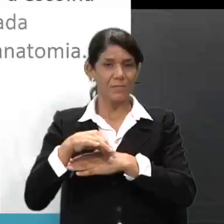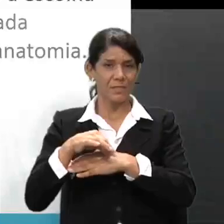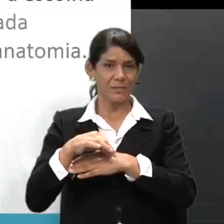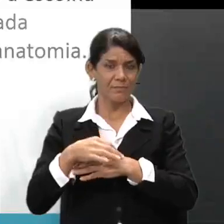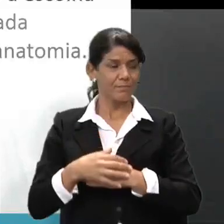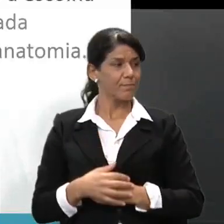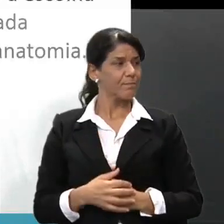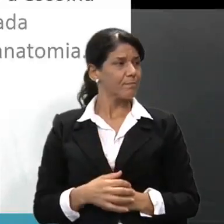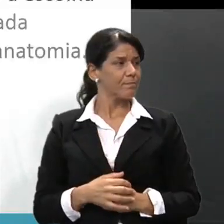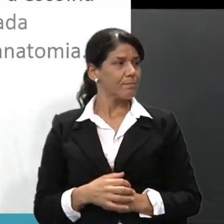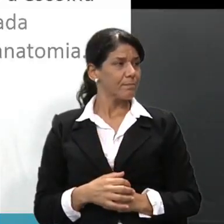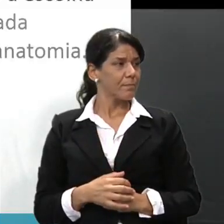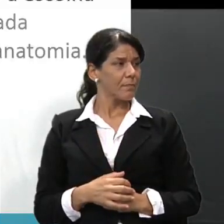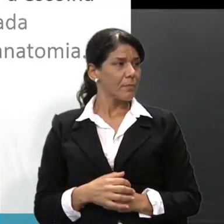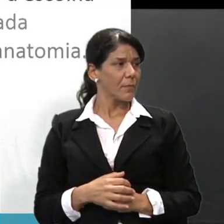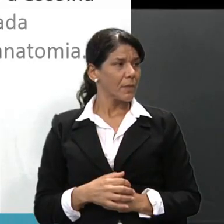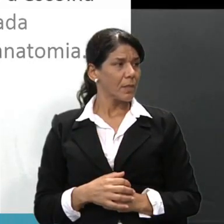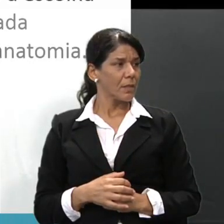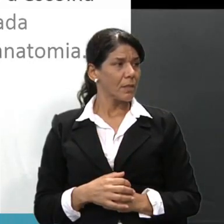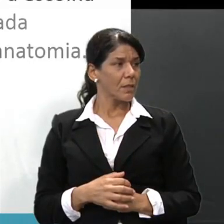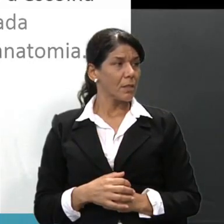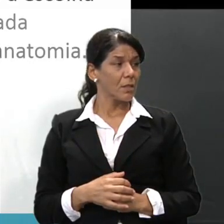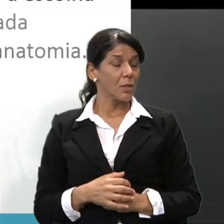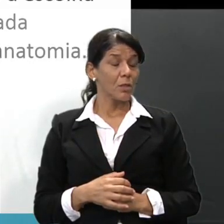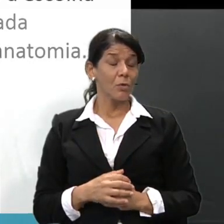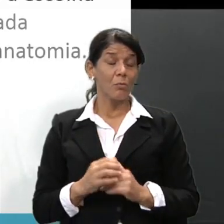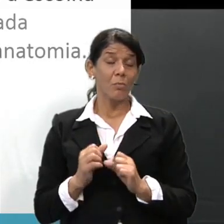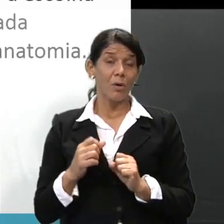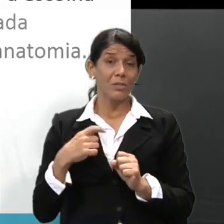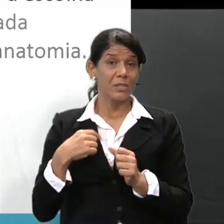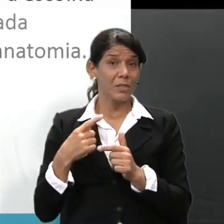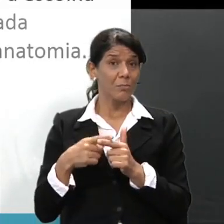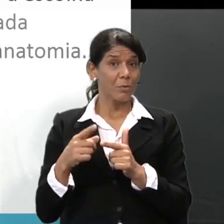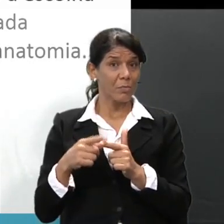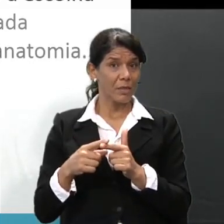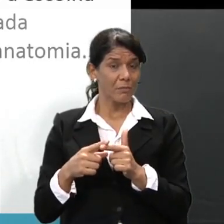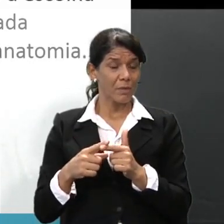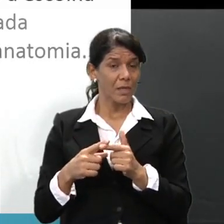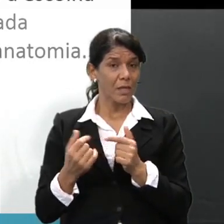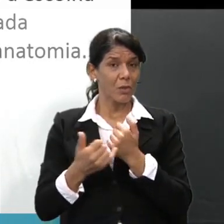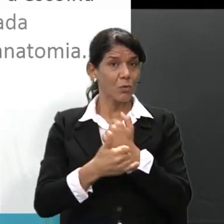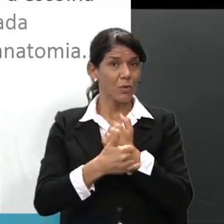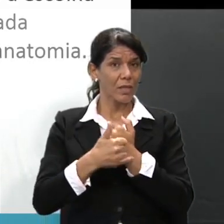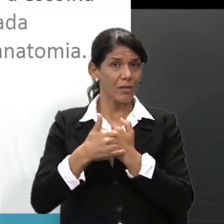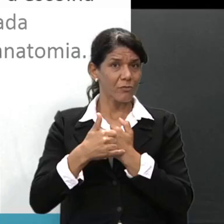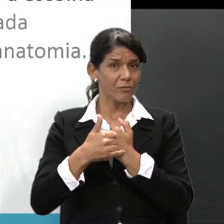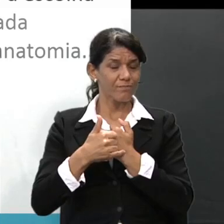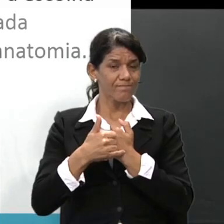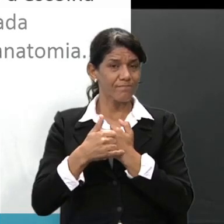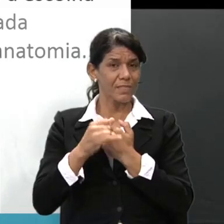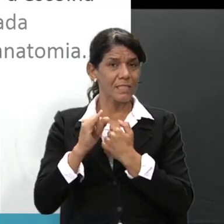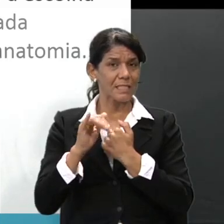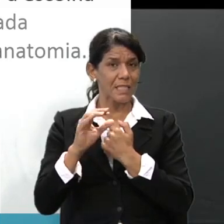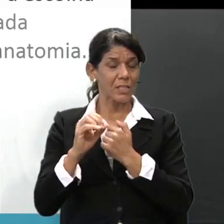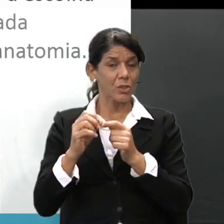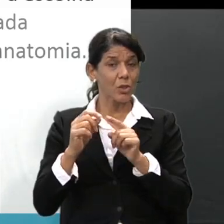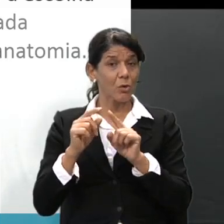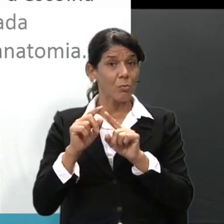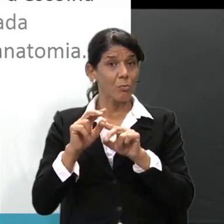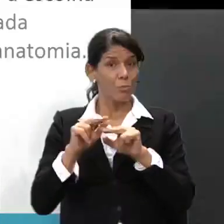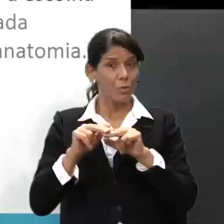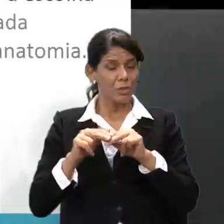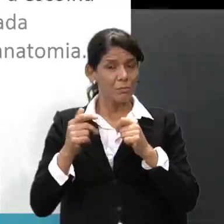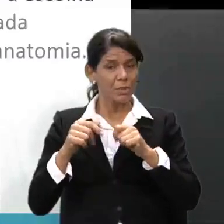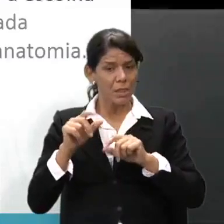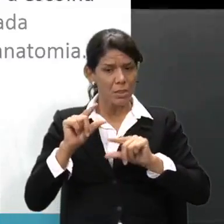atingido. Pode haver lesão do nervo ciático, por isso a escolha do local deve ser bem pensada